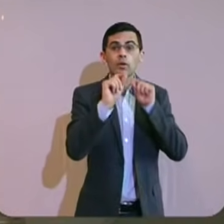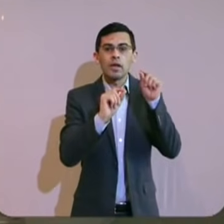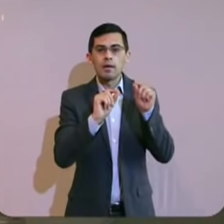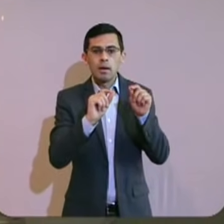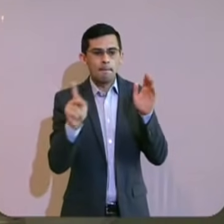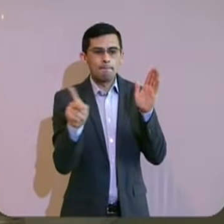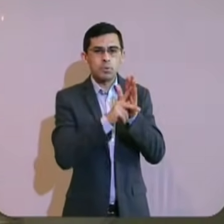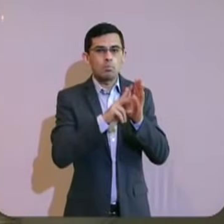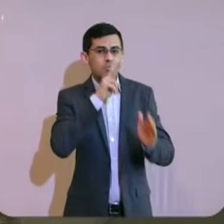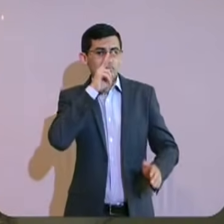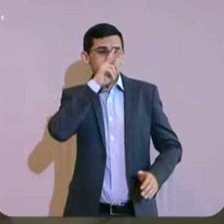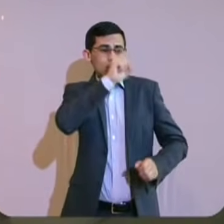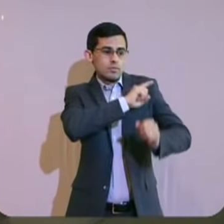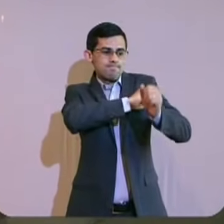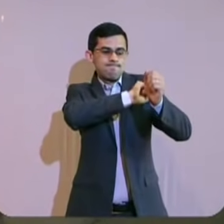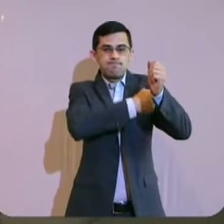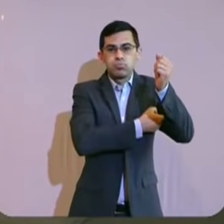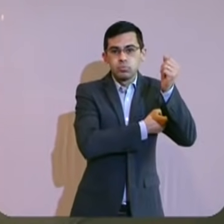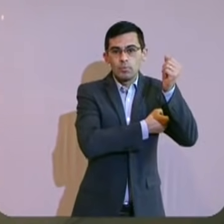das suas próprias mãos.